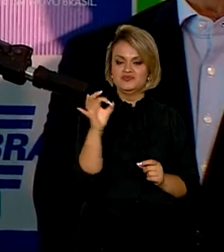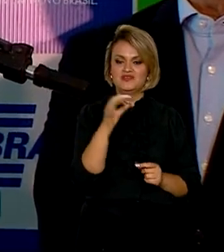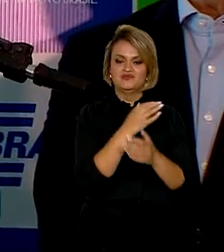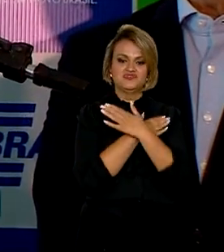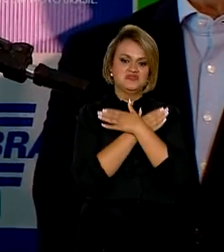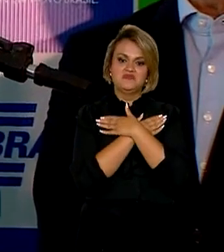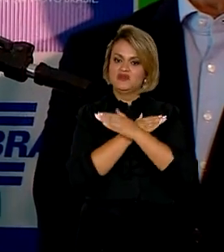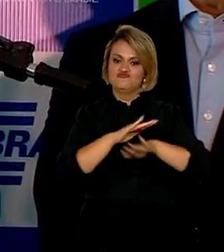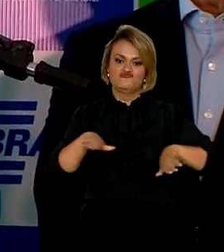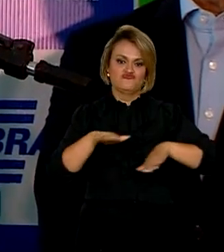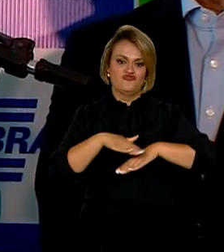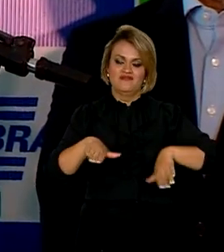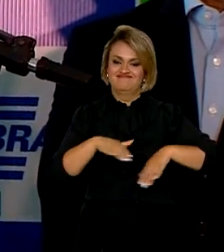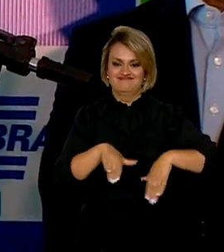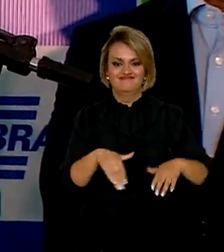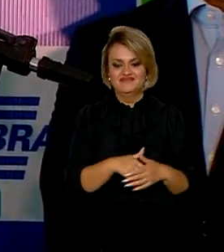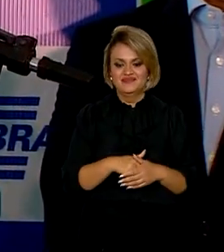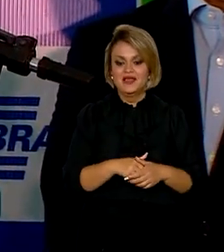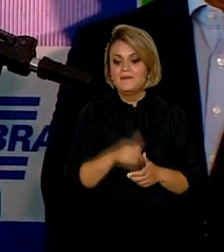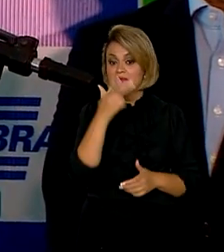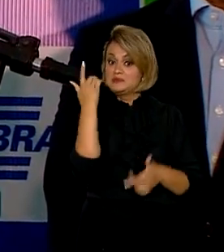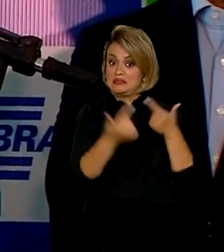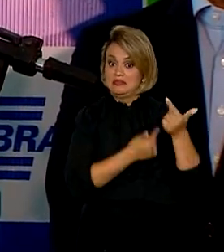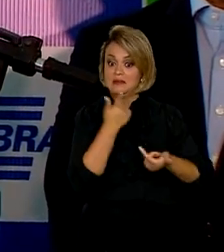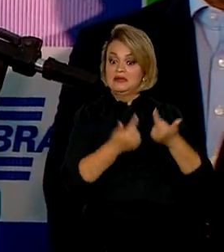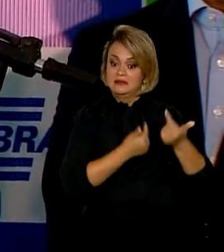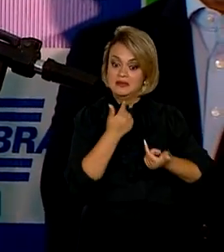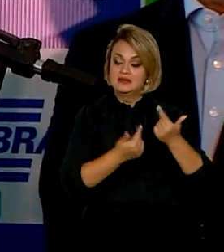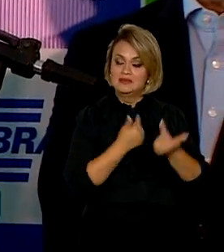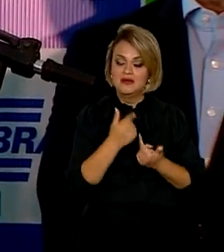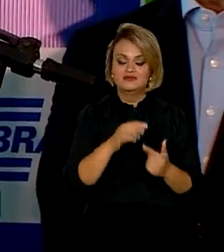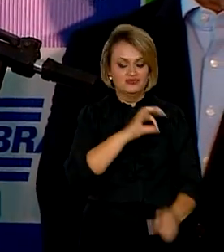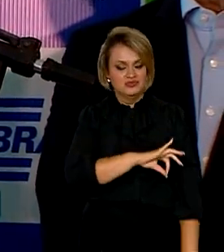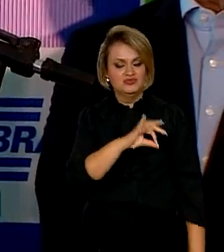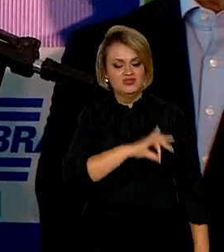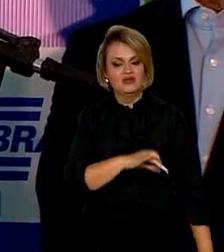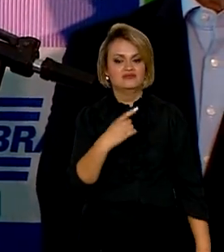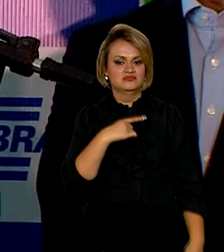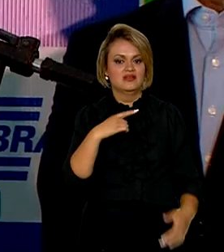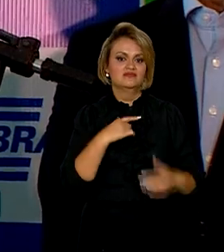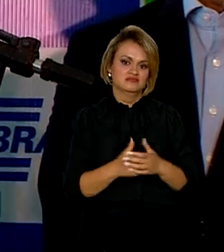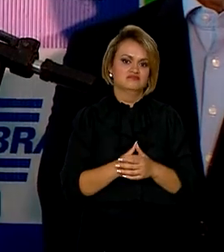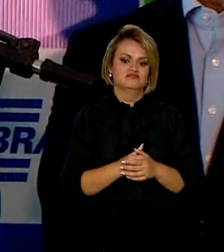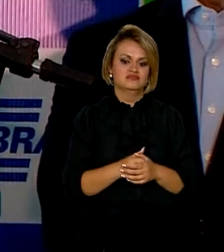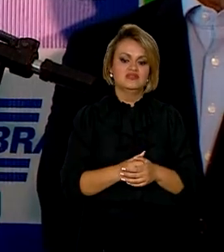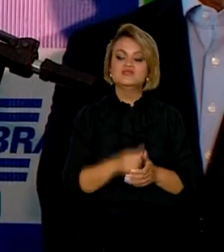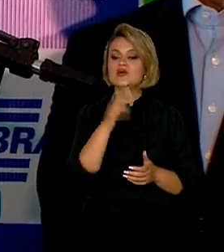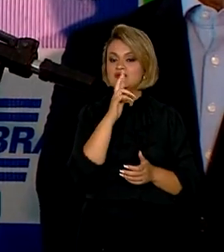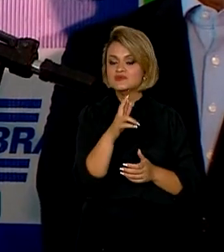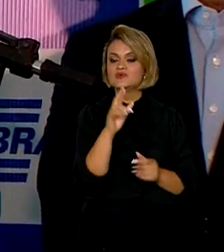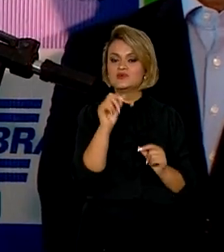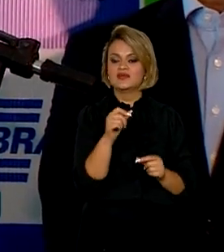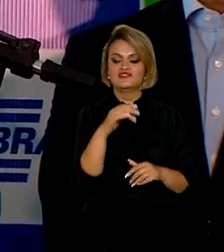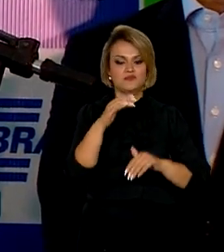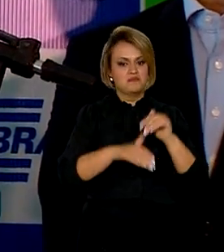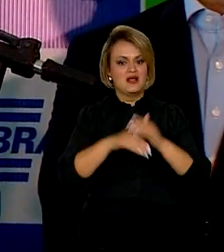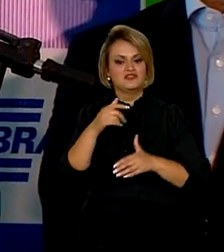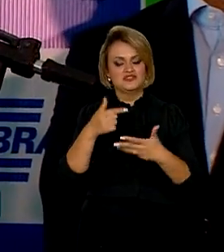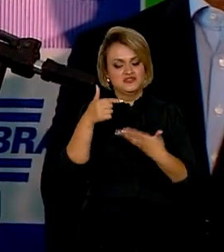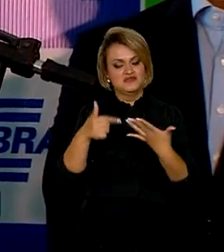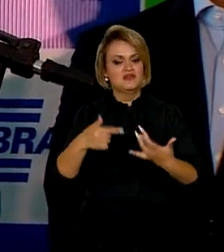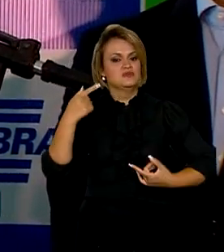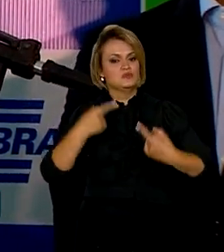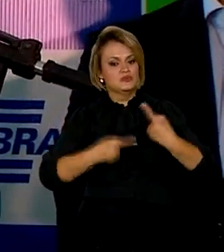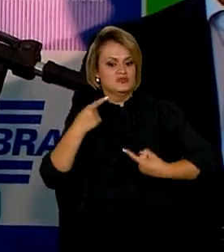desemprego. As pessoas estão trabalhando, estão tendo renda. Isso é resultado prático de